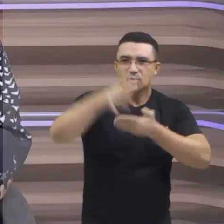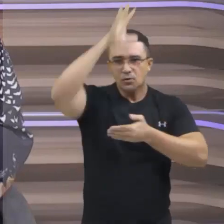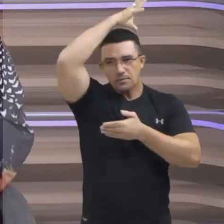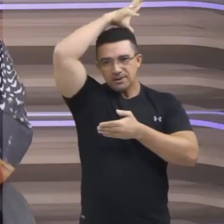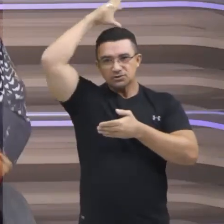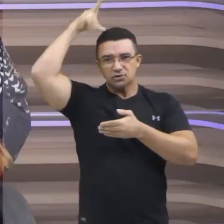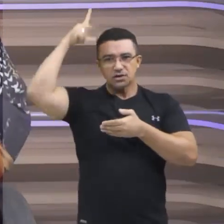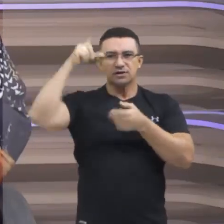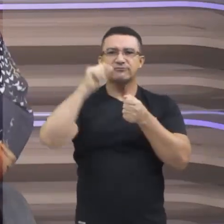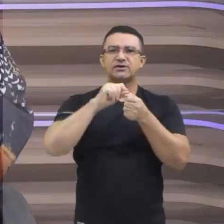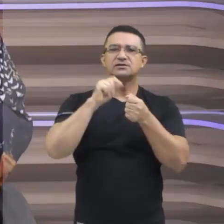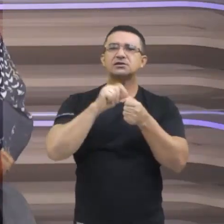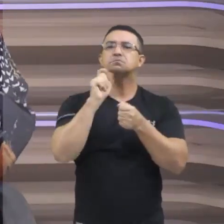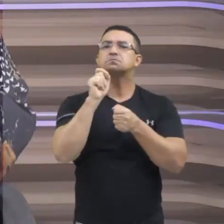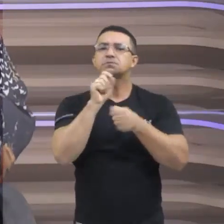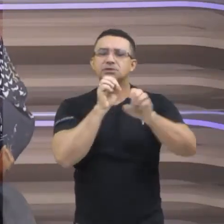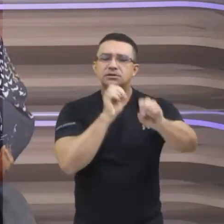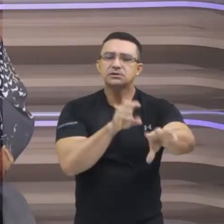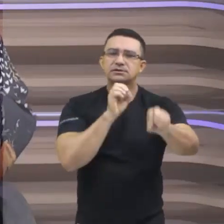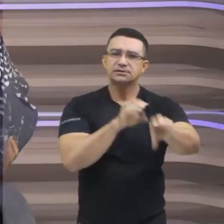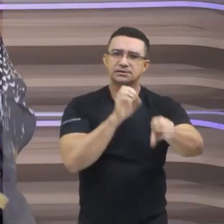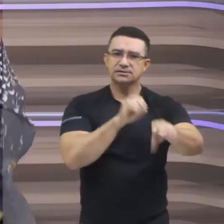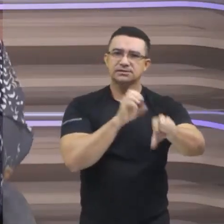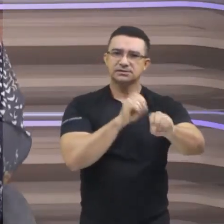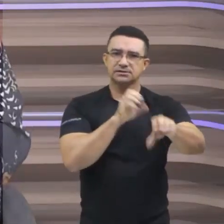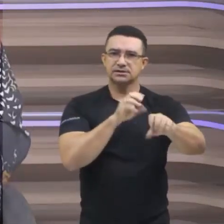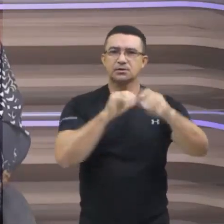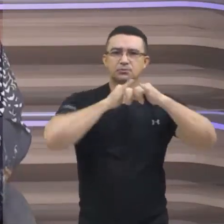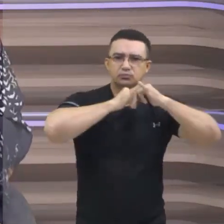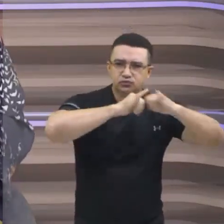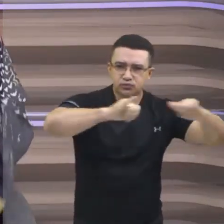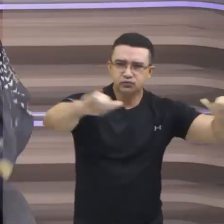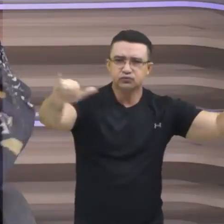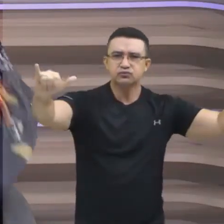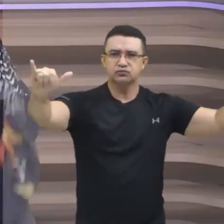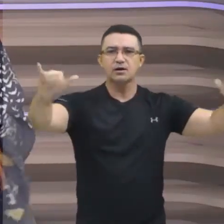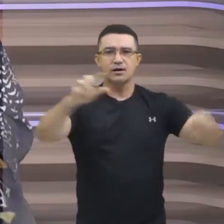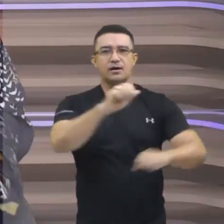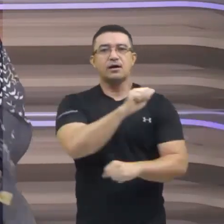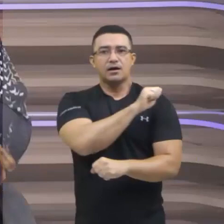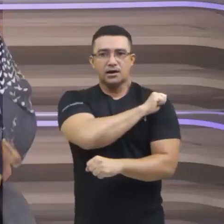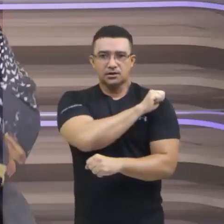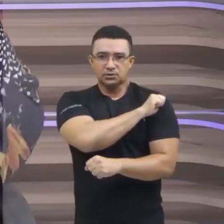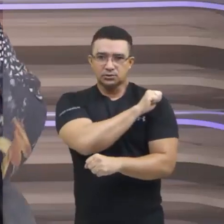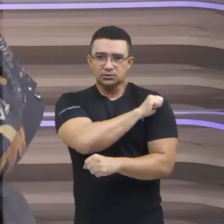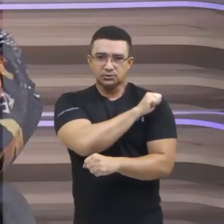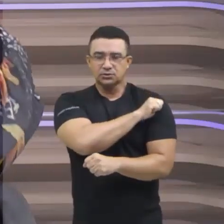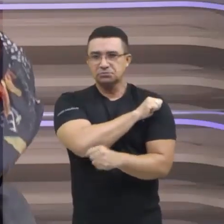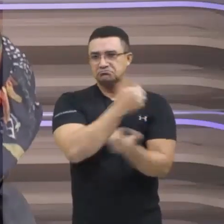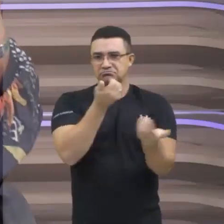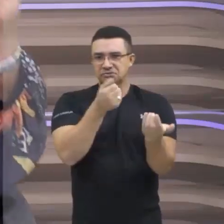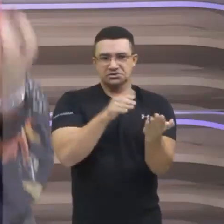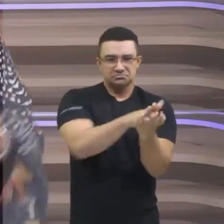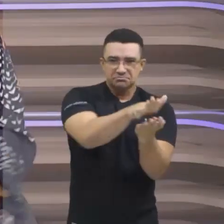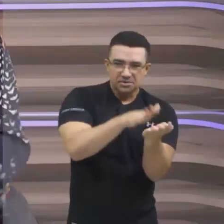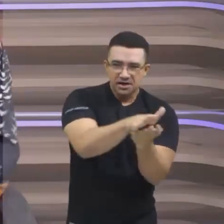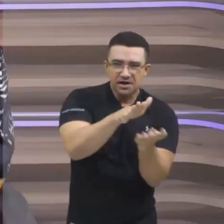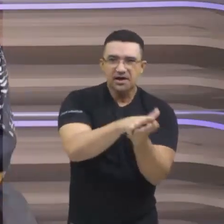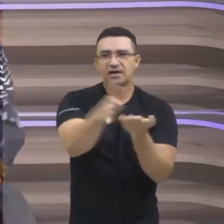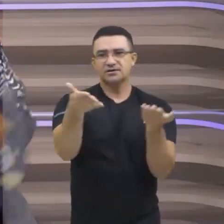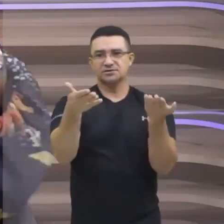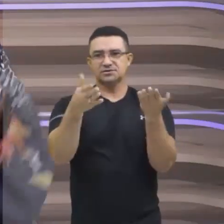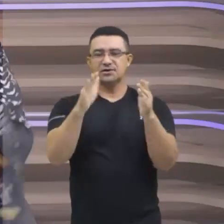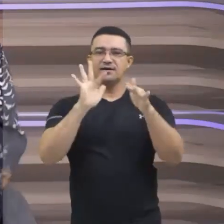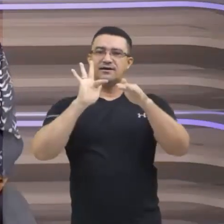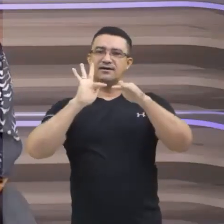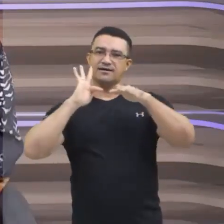esse ensino chegue para aquele aluno impresso, seja pelas redes